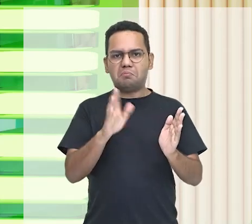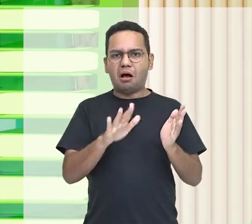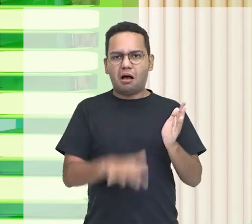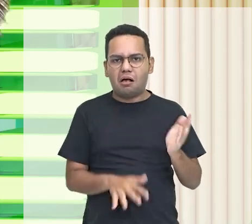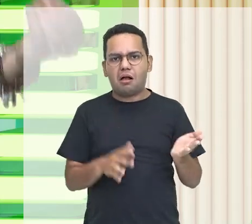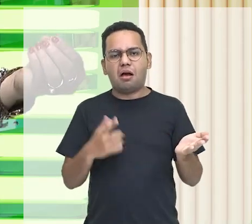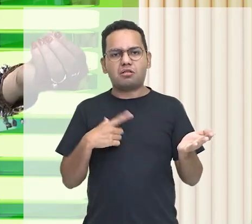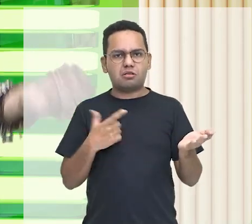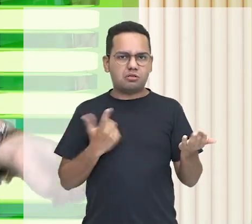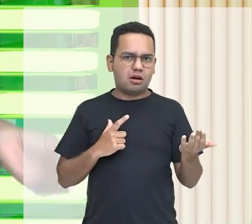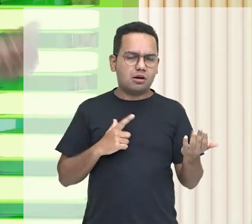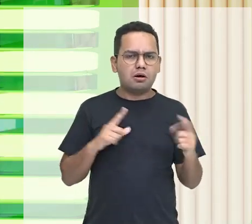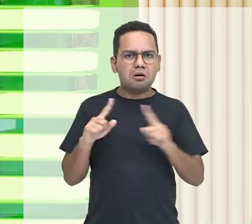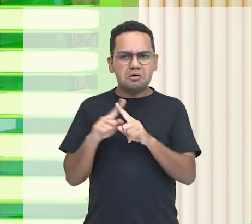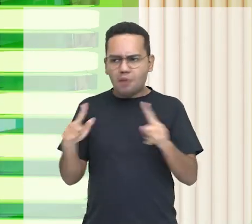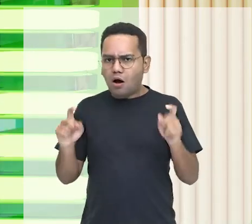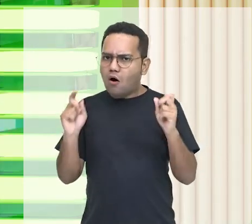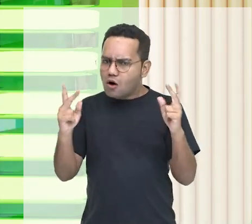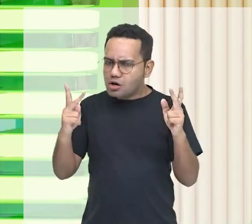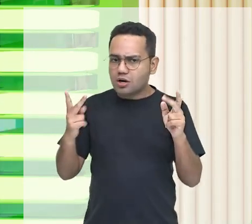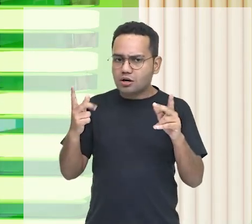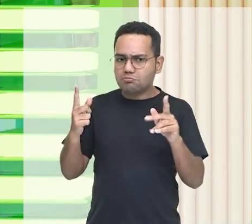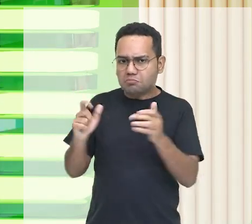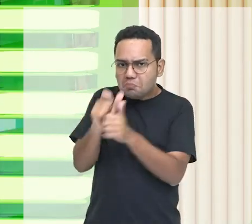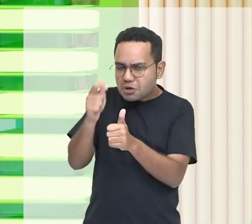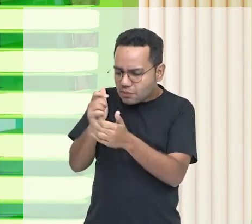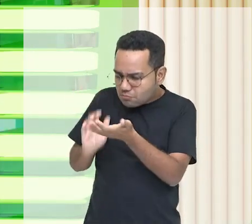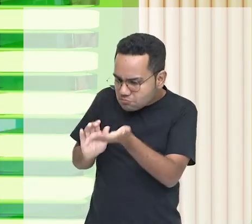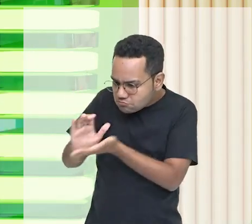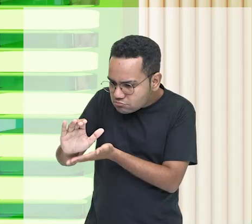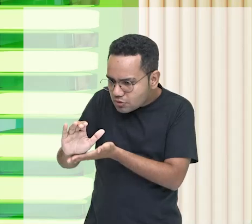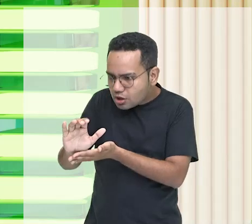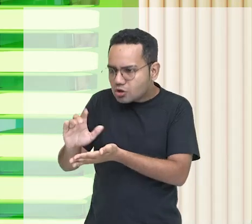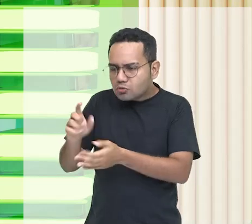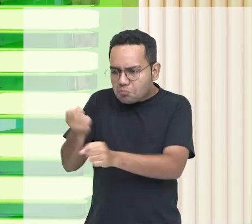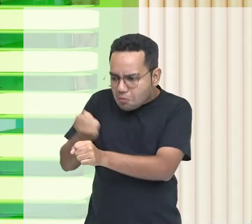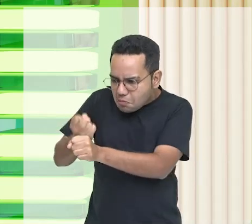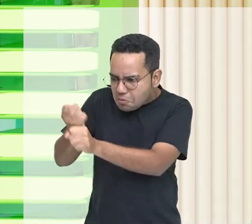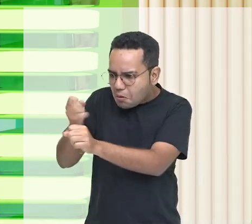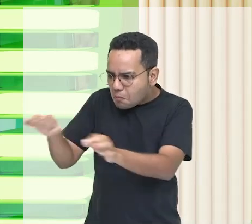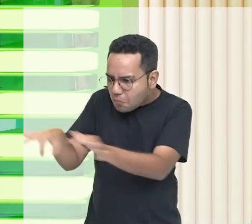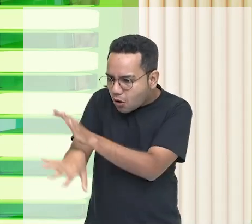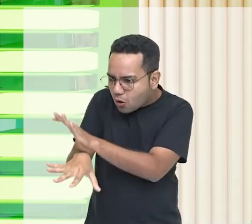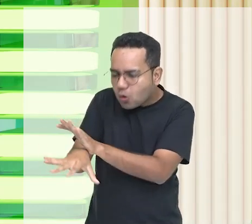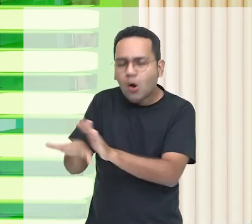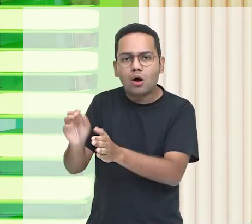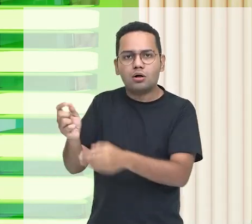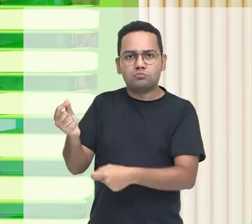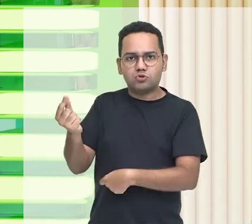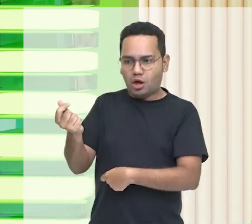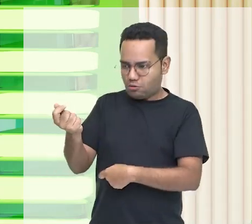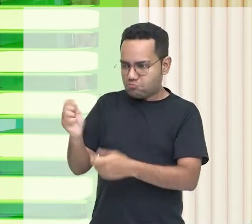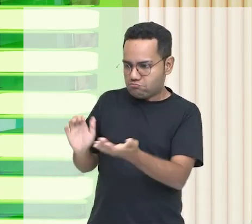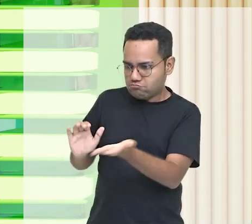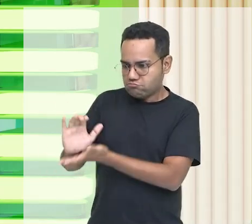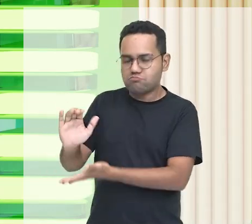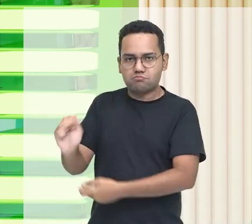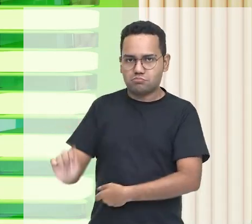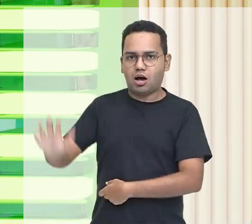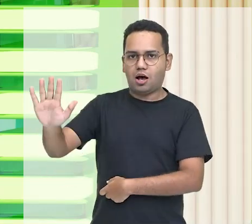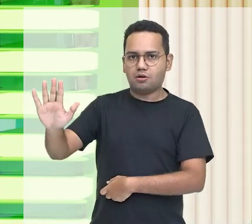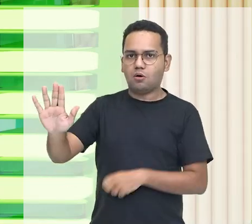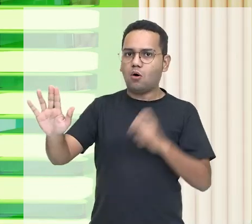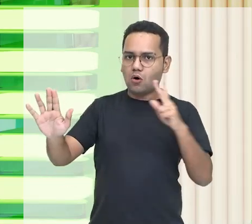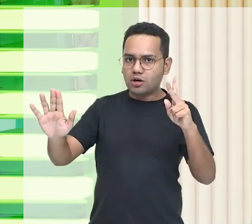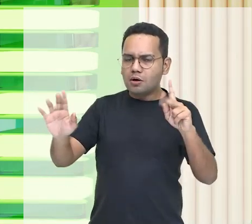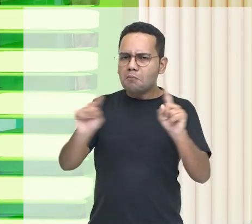um valor alto. Mas quando você chega no final do mês, você vai perceber que essa conta ela